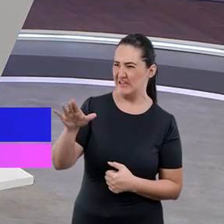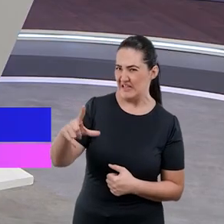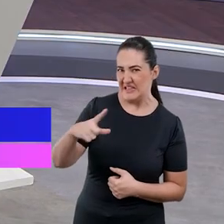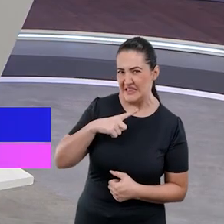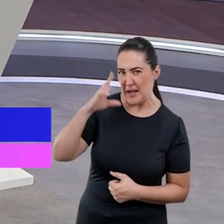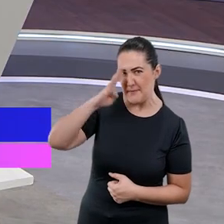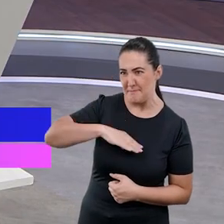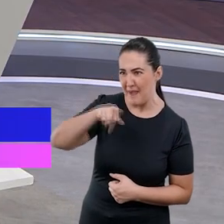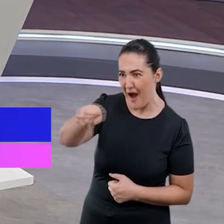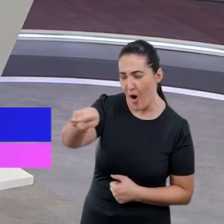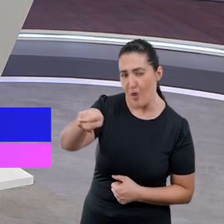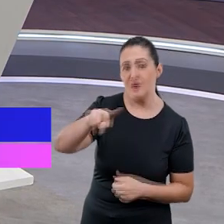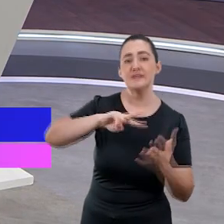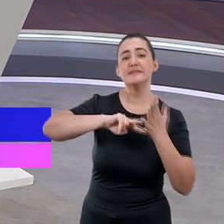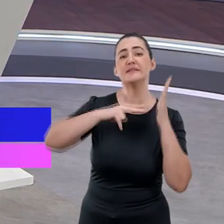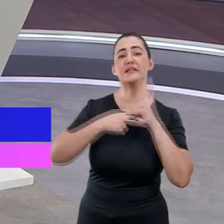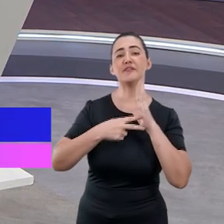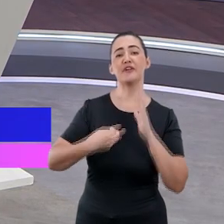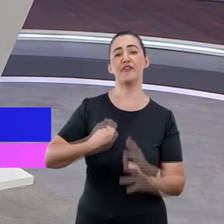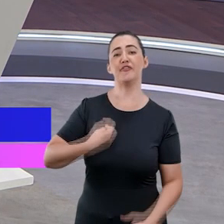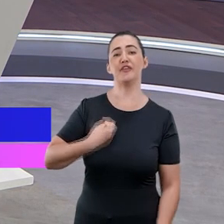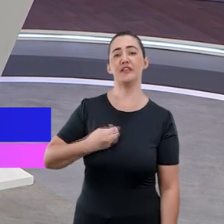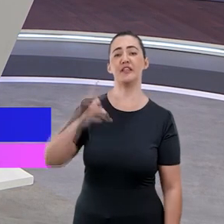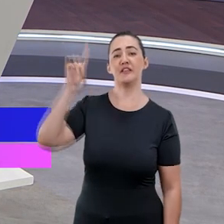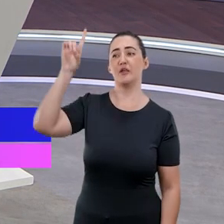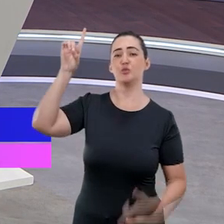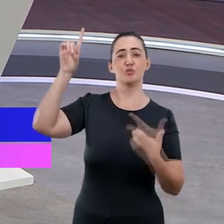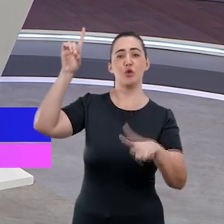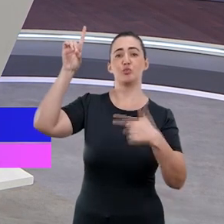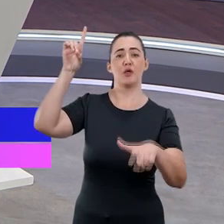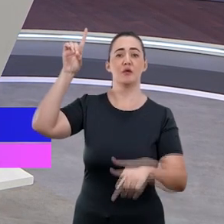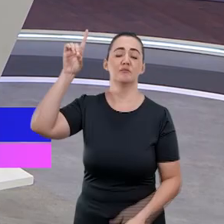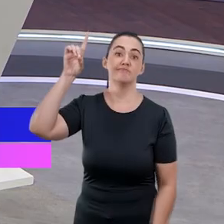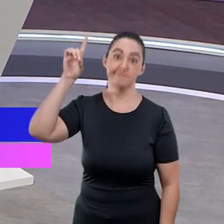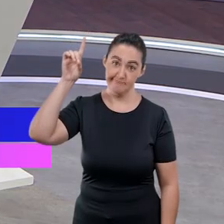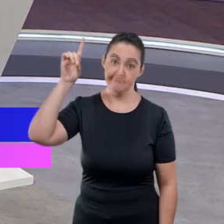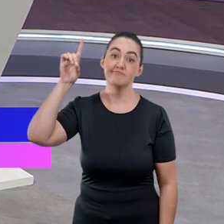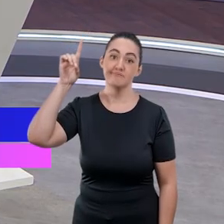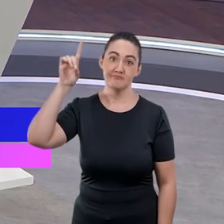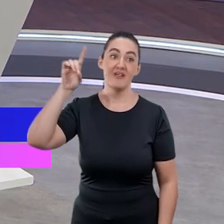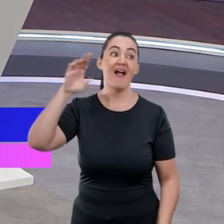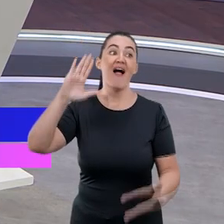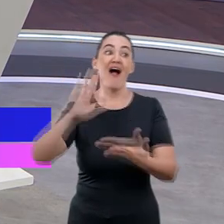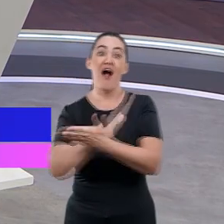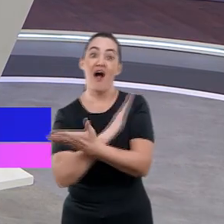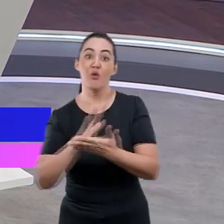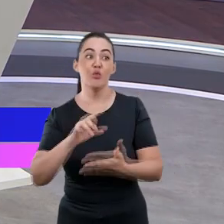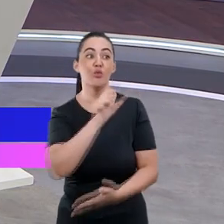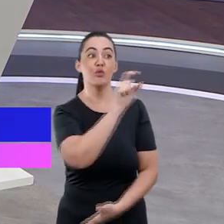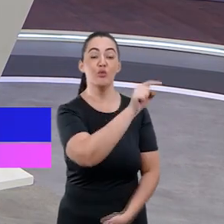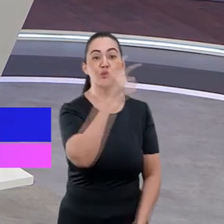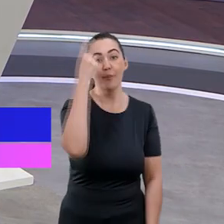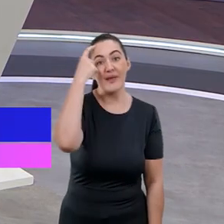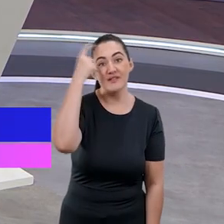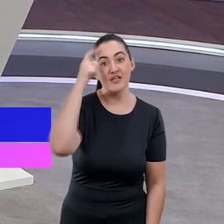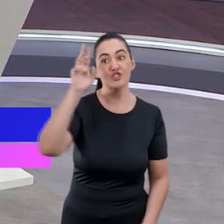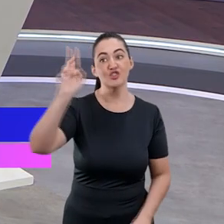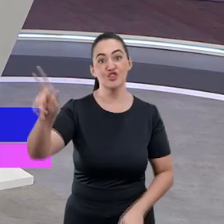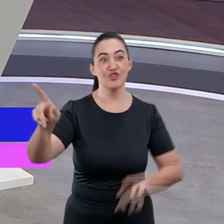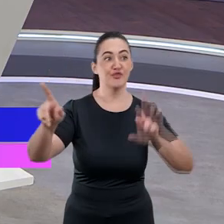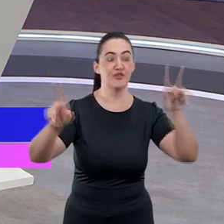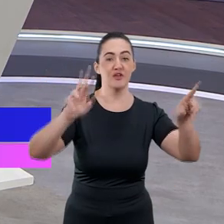Porque se Deus existisse, o mal não existiria. E aí é o grande problema. É o Deus que não se importa ou o Deus que não